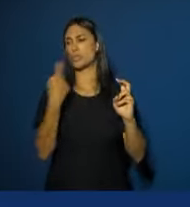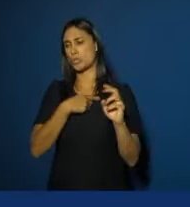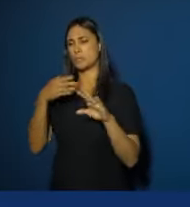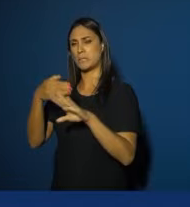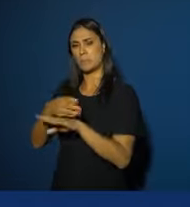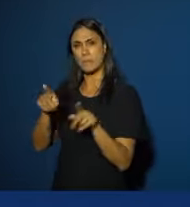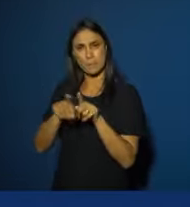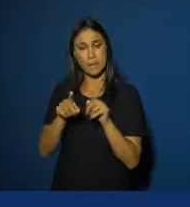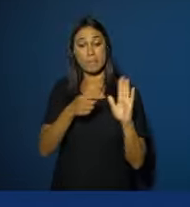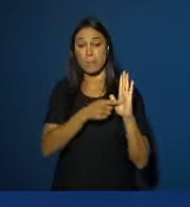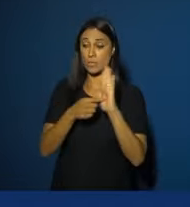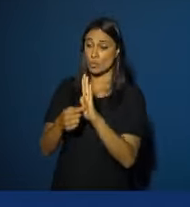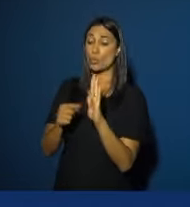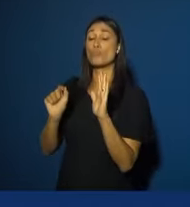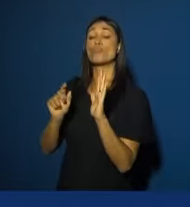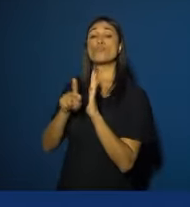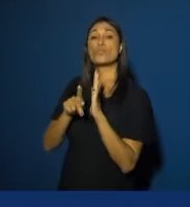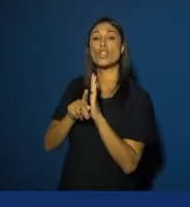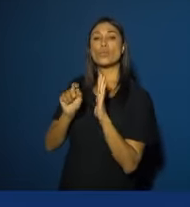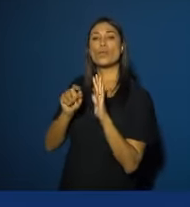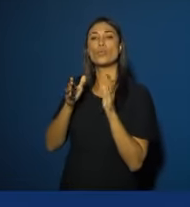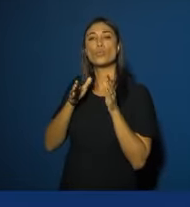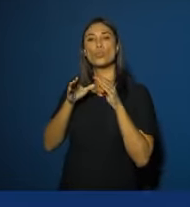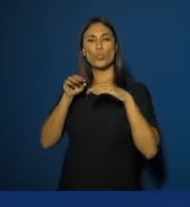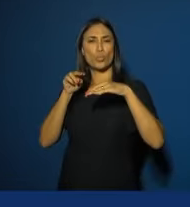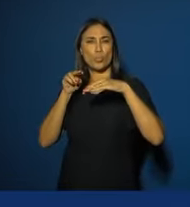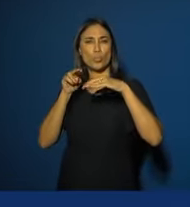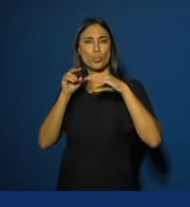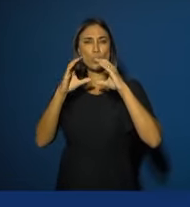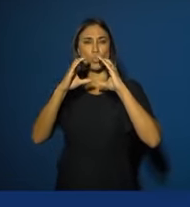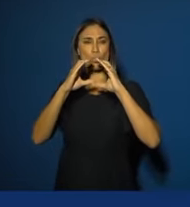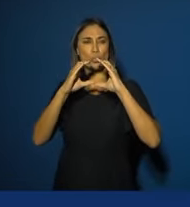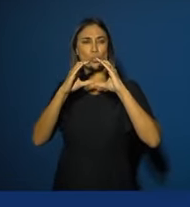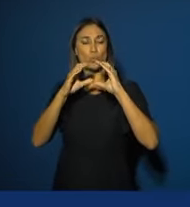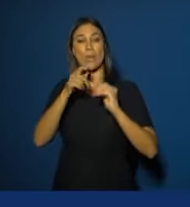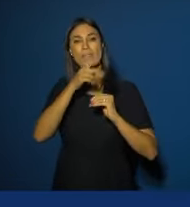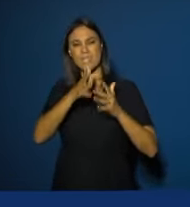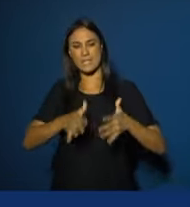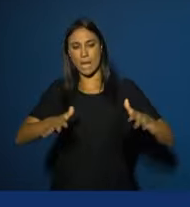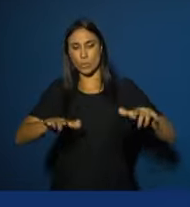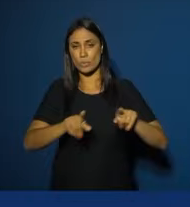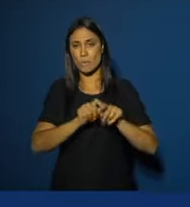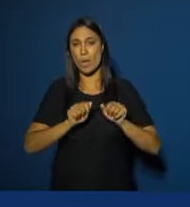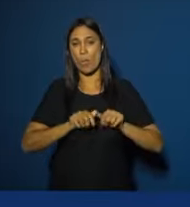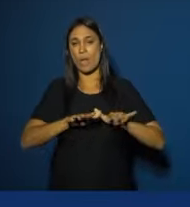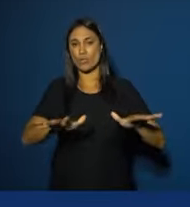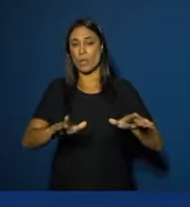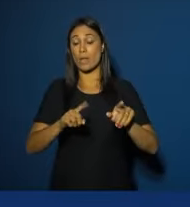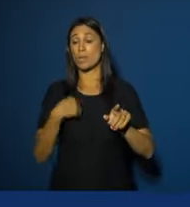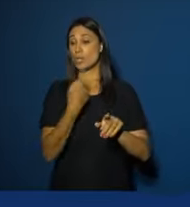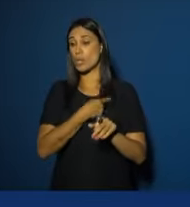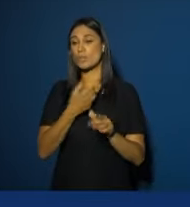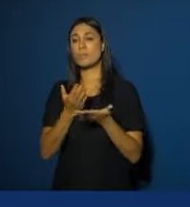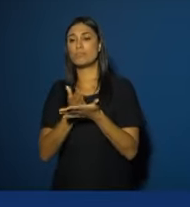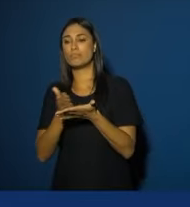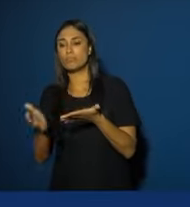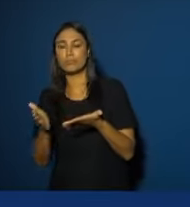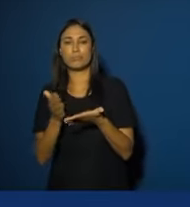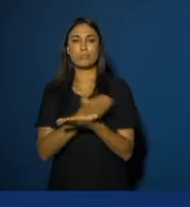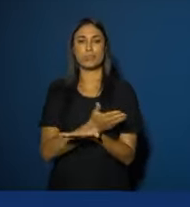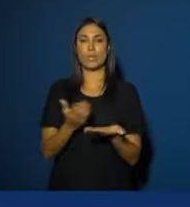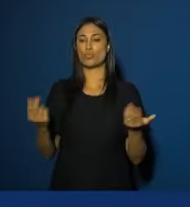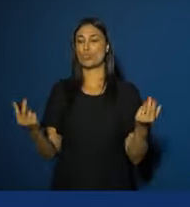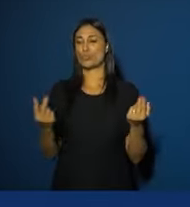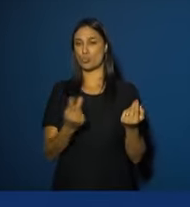participando. Apresentou o projeto do túnel Santos-Guarujá, e nós vamos fazer meio a meio, com os custos e